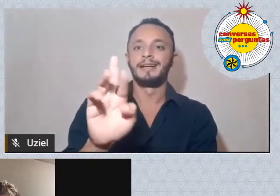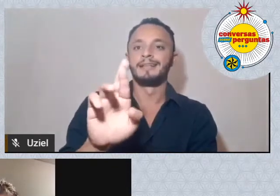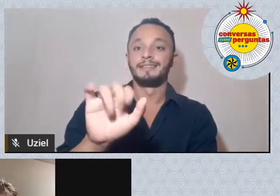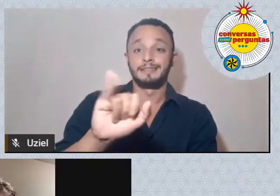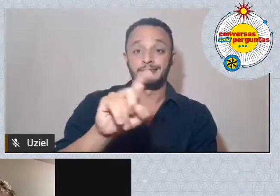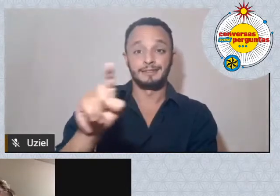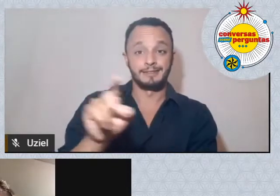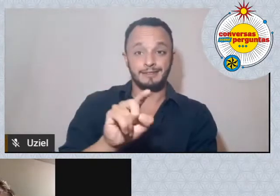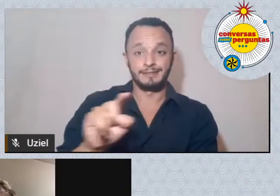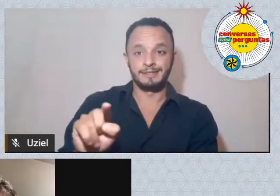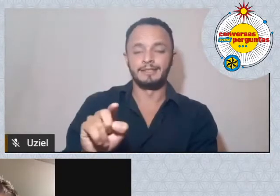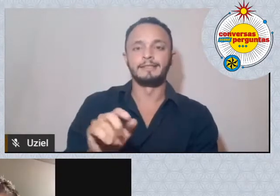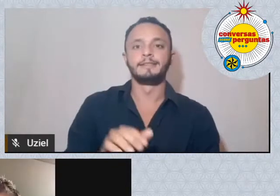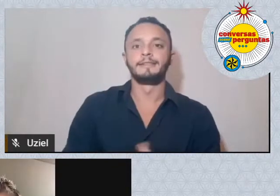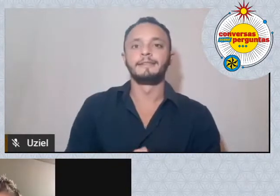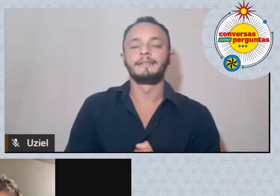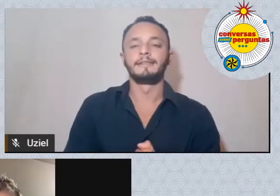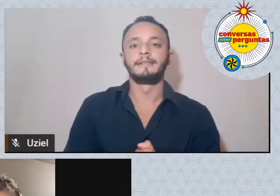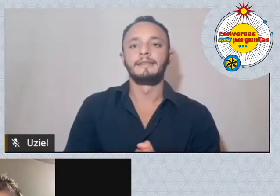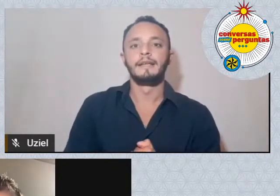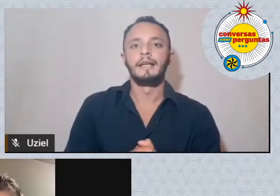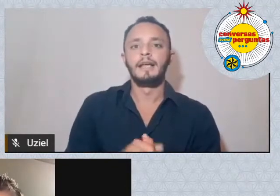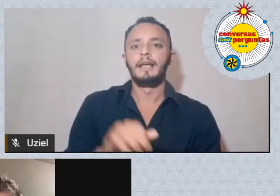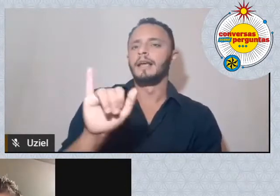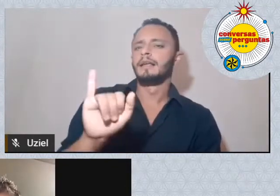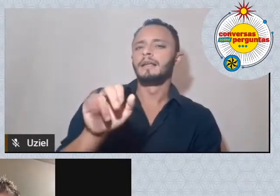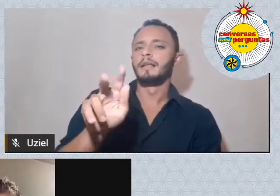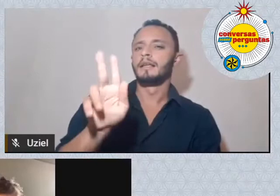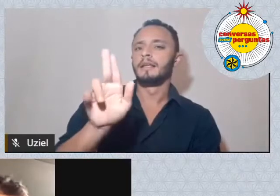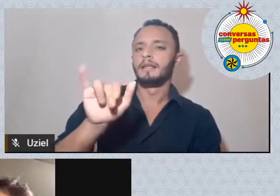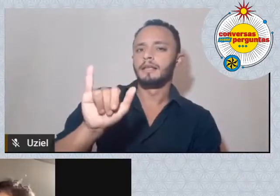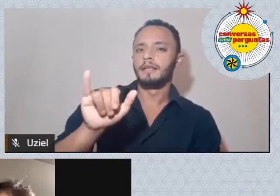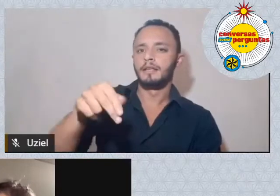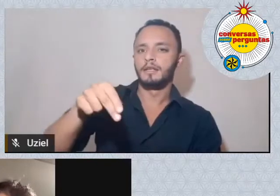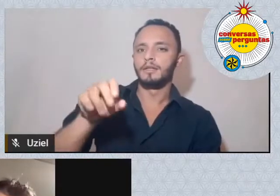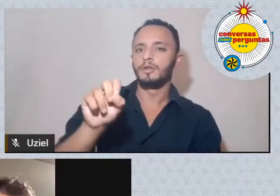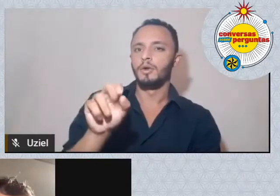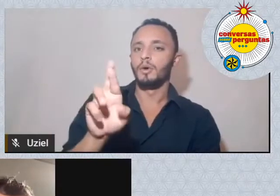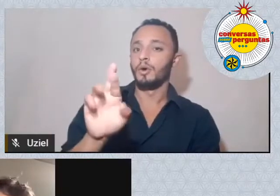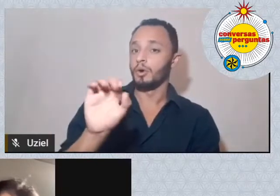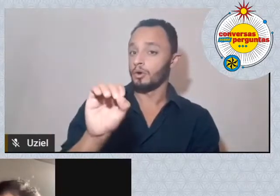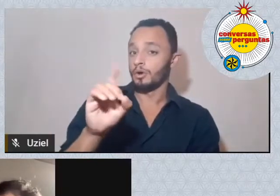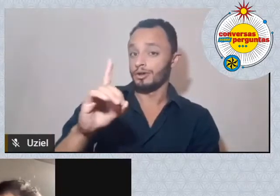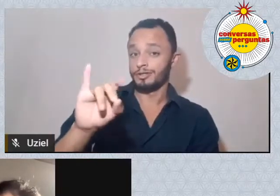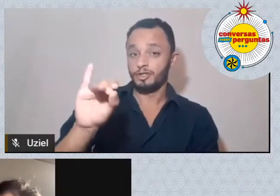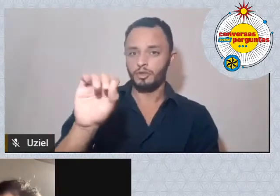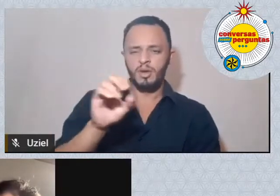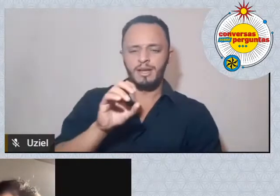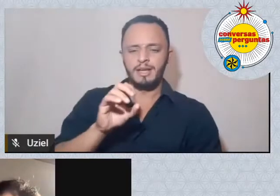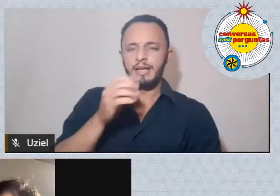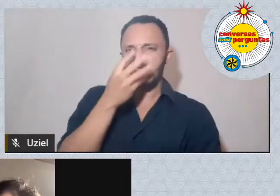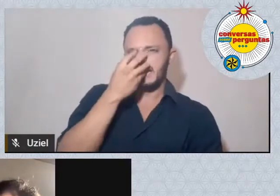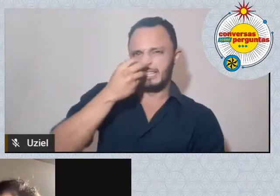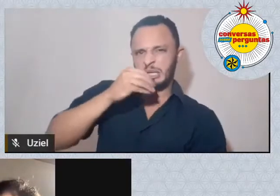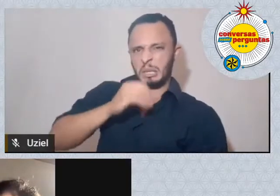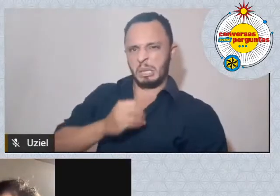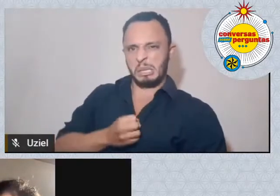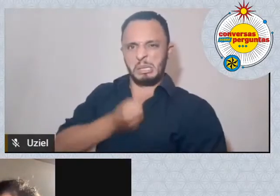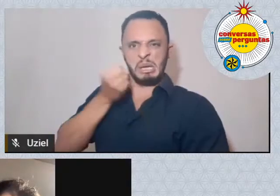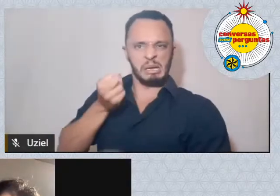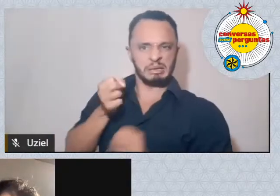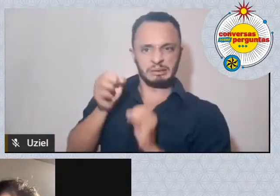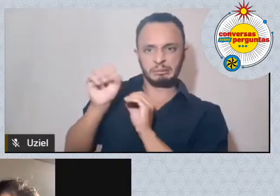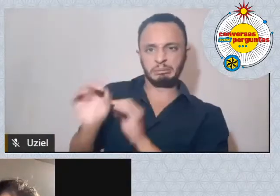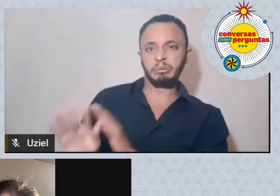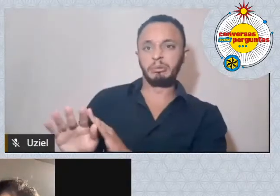contexto ignoródio, acho que ela é um neologismo aí que ela inventou, atravessados pela Covid-19, pelos algoritmos